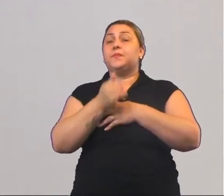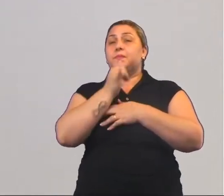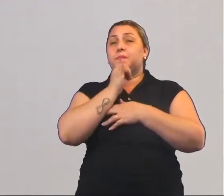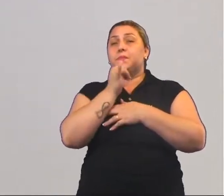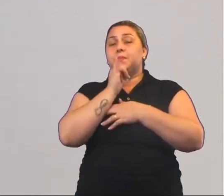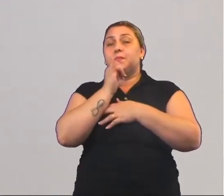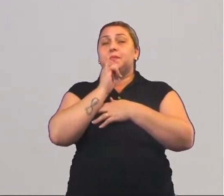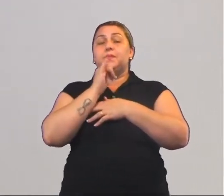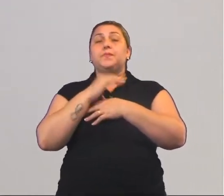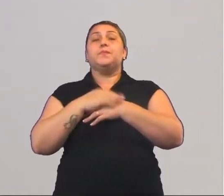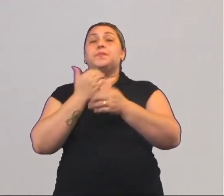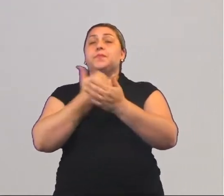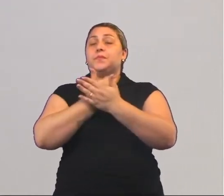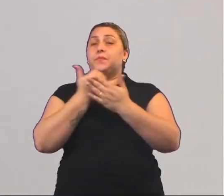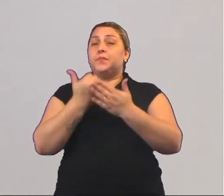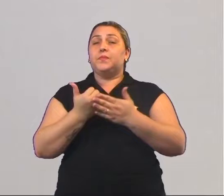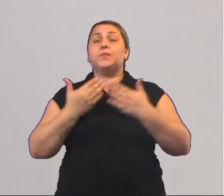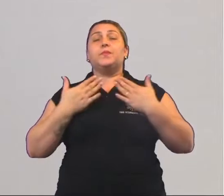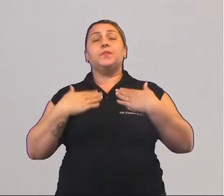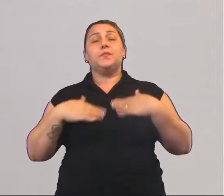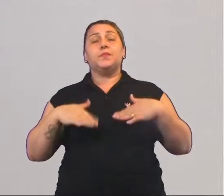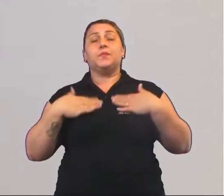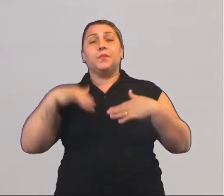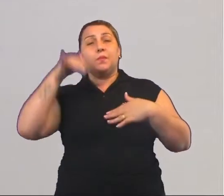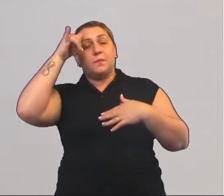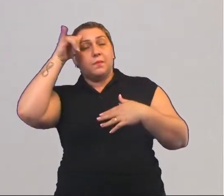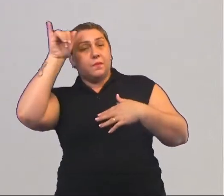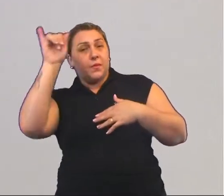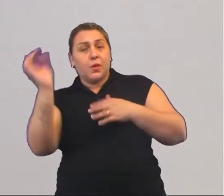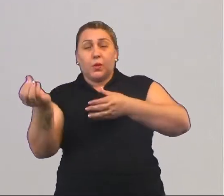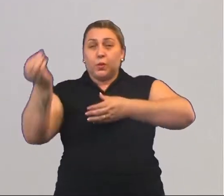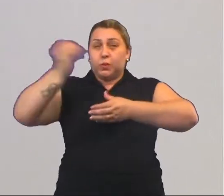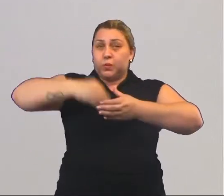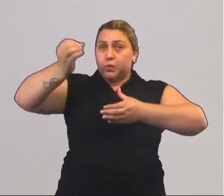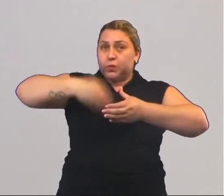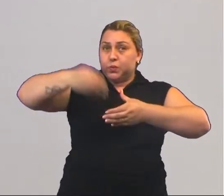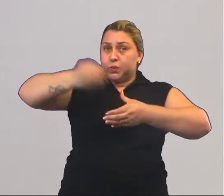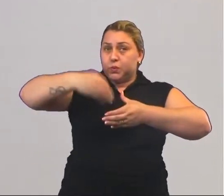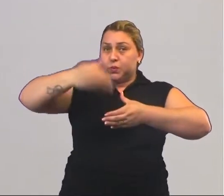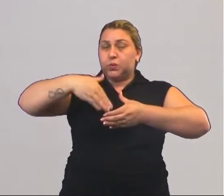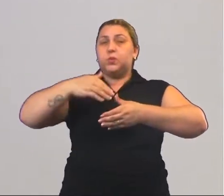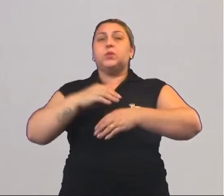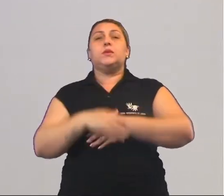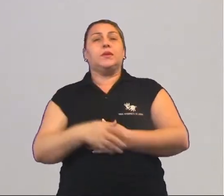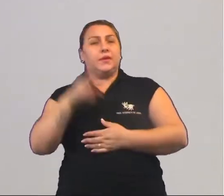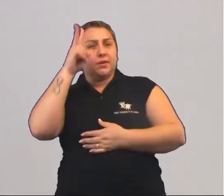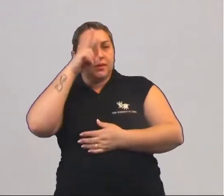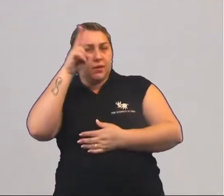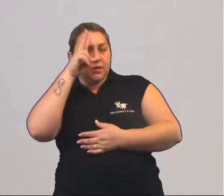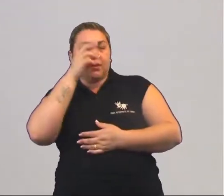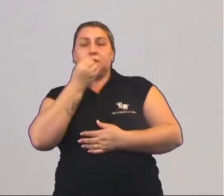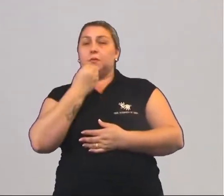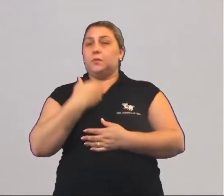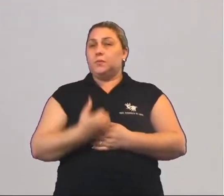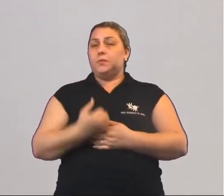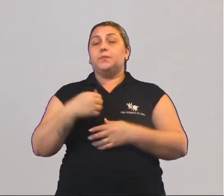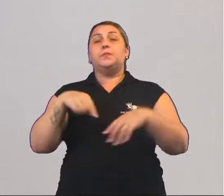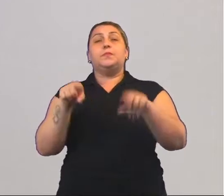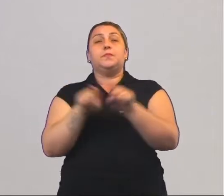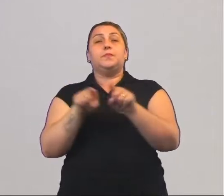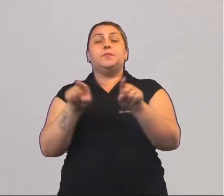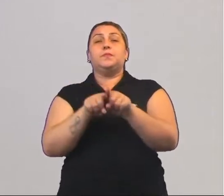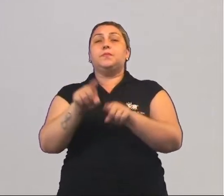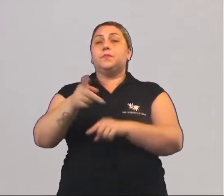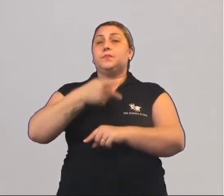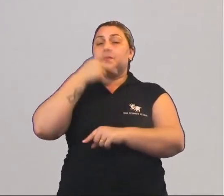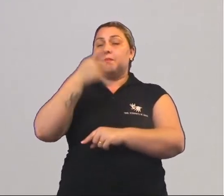exemplo, né, a ação de relaxar, para evitar entrar no estado de estresse, lembram disso? Muito bem. E aqui também nós